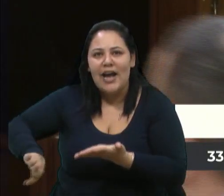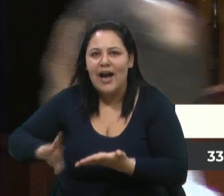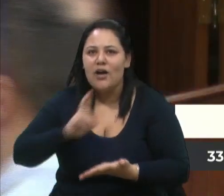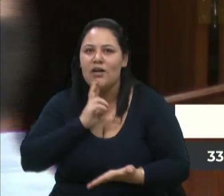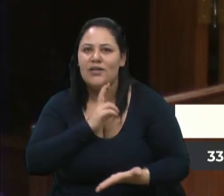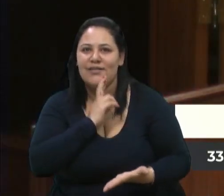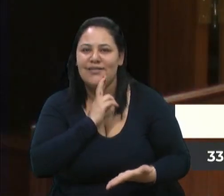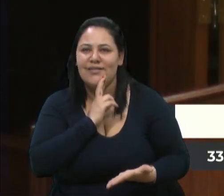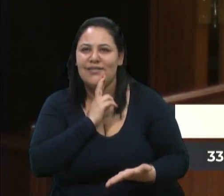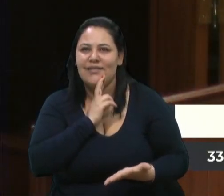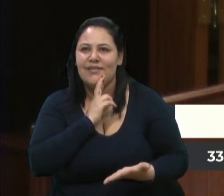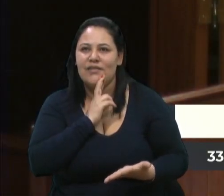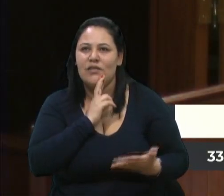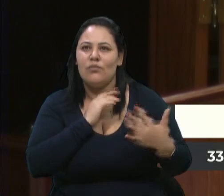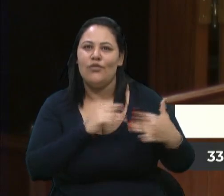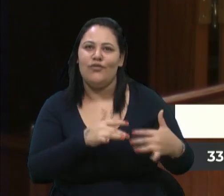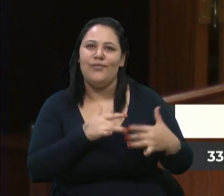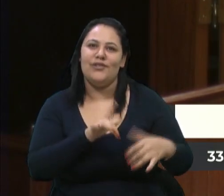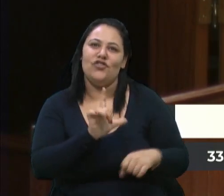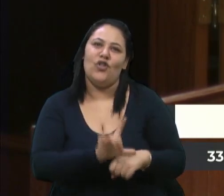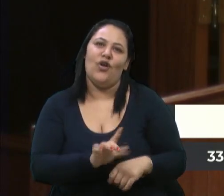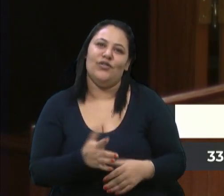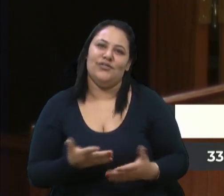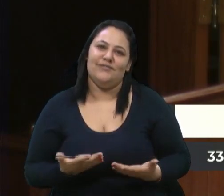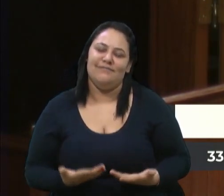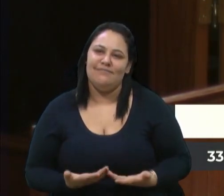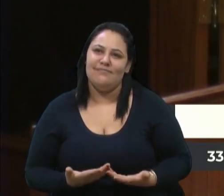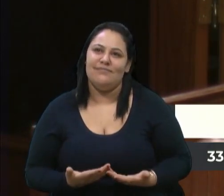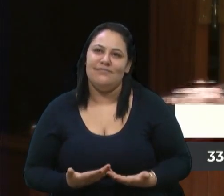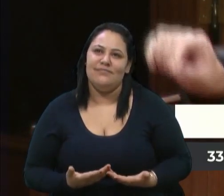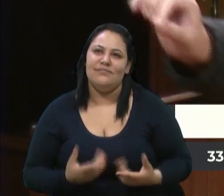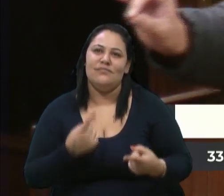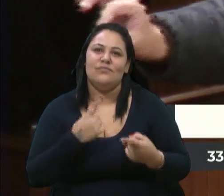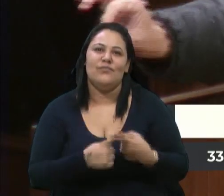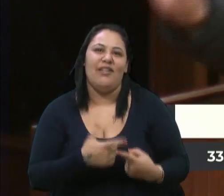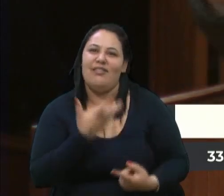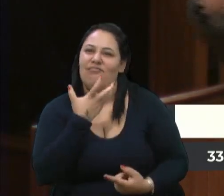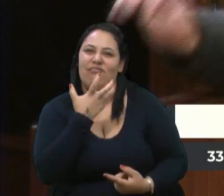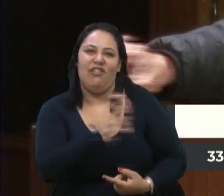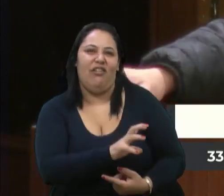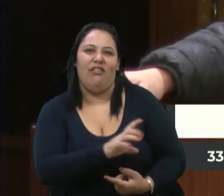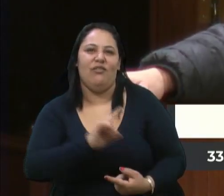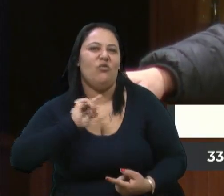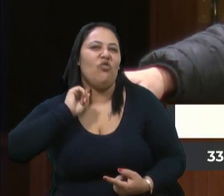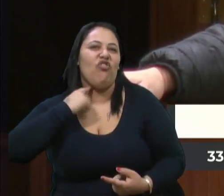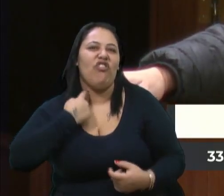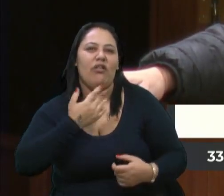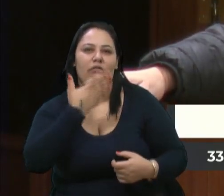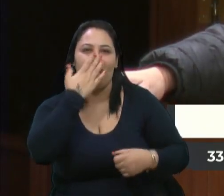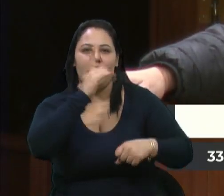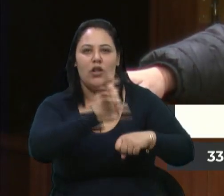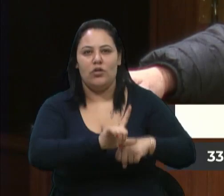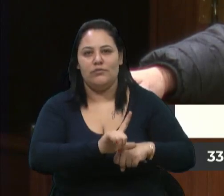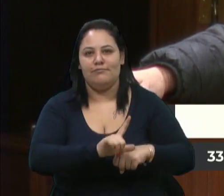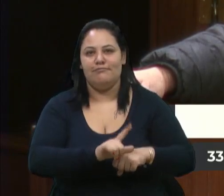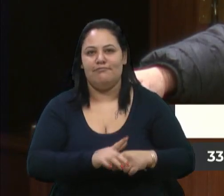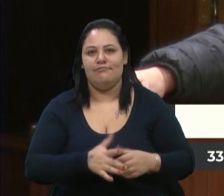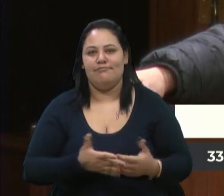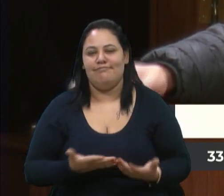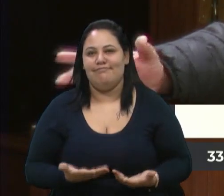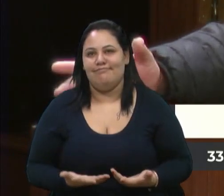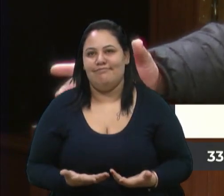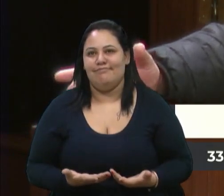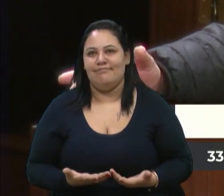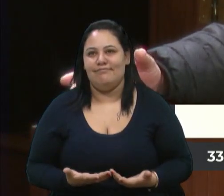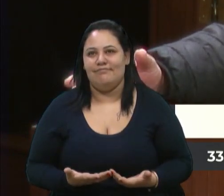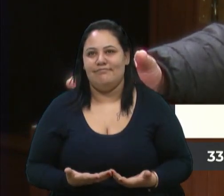movimento de lojistas, porque eles não queriam uma sujeirinha na frente da loja deles.